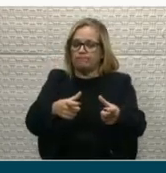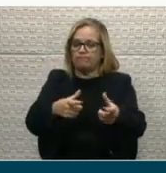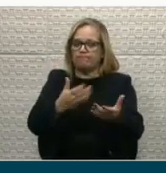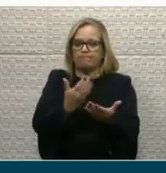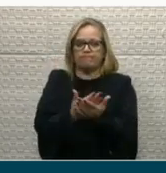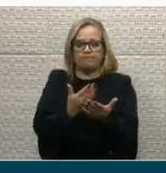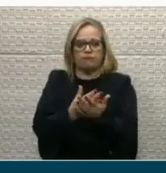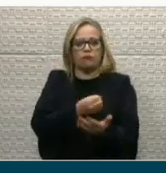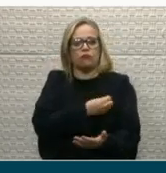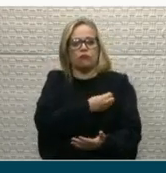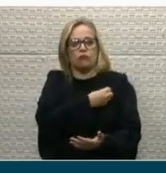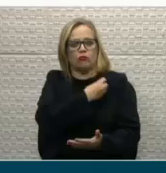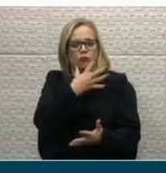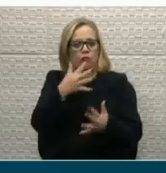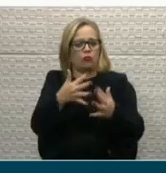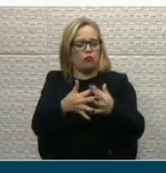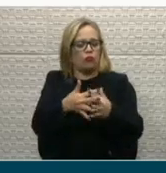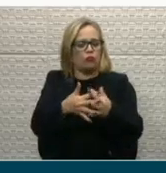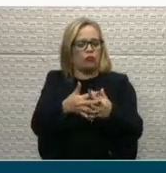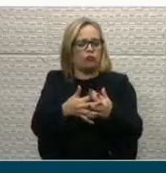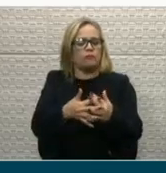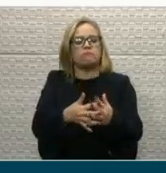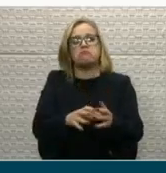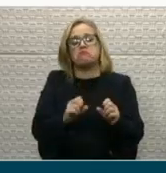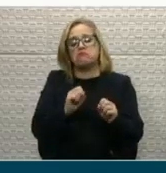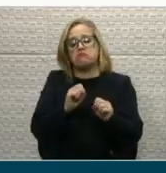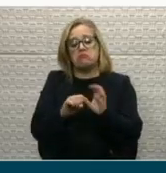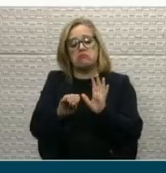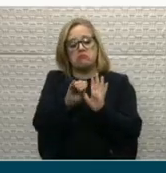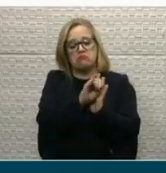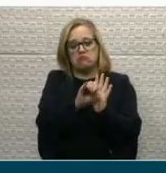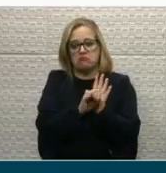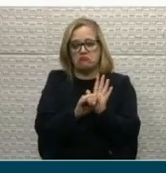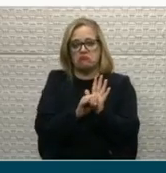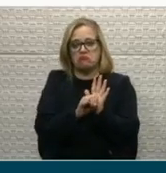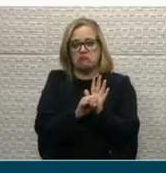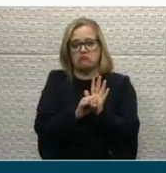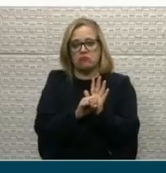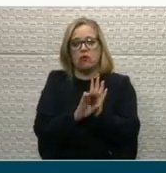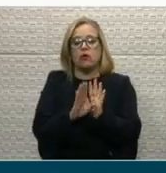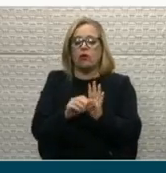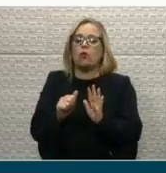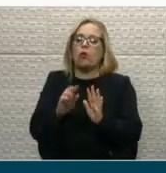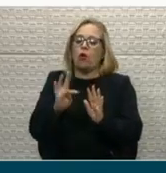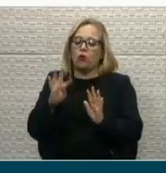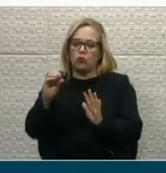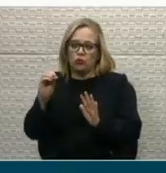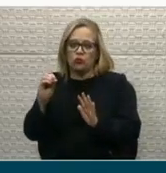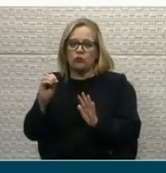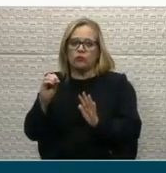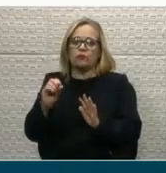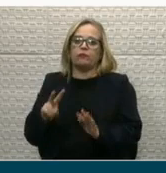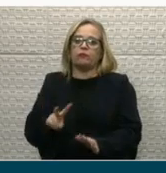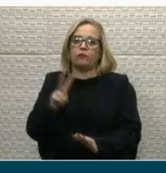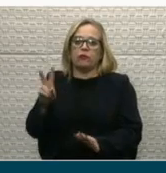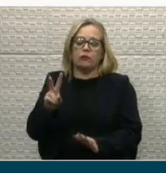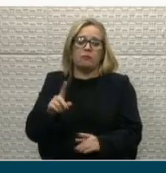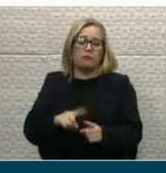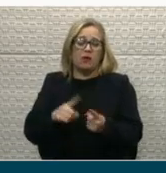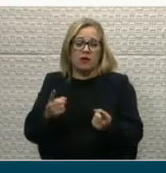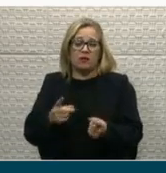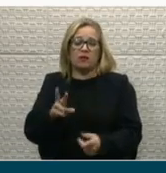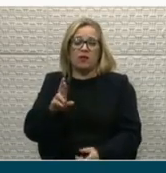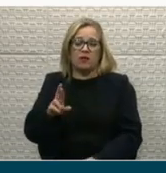exemplo, com os números complexos, podemos identificar os autovalores e os autovetores, mas em R e